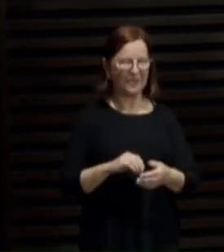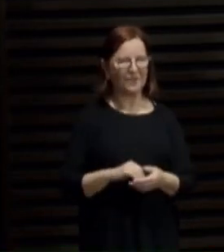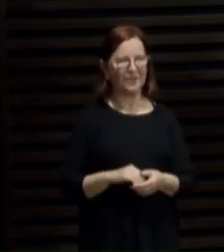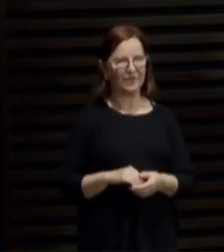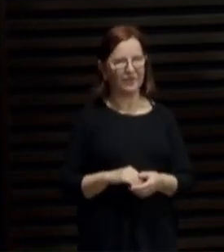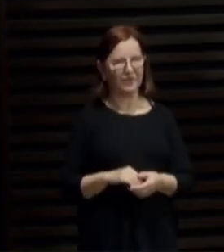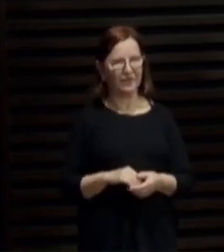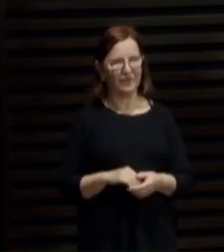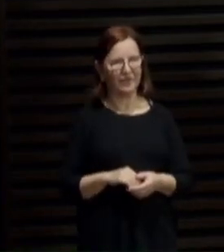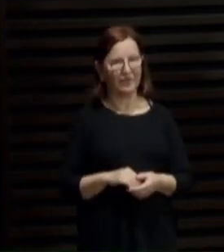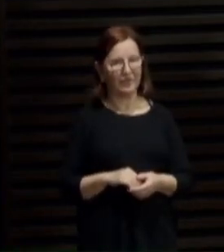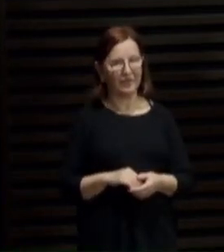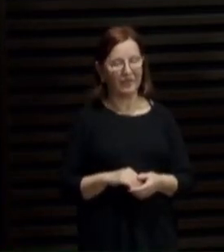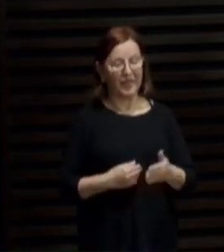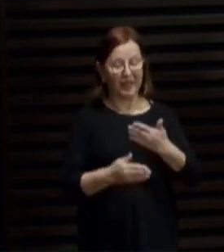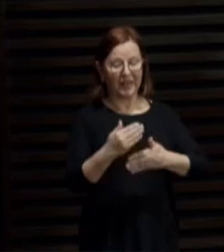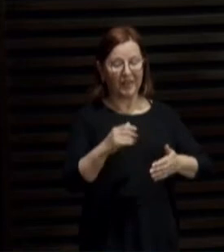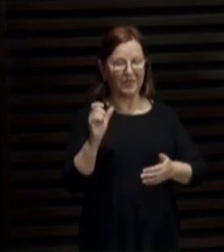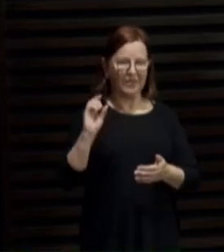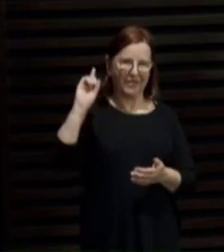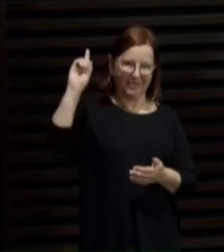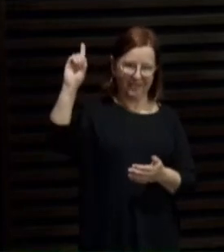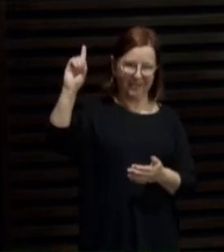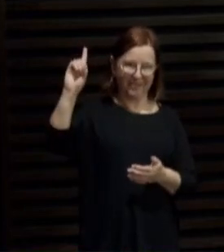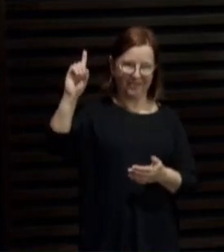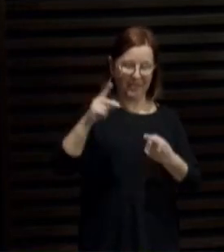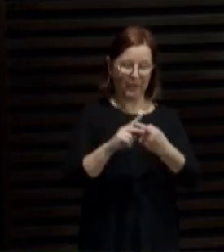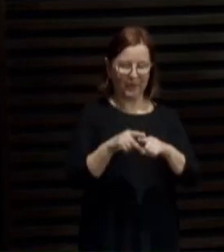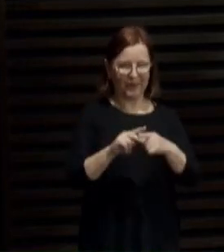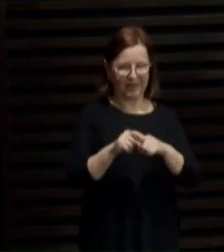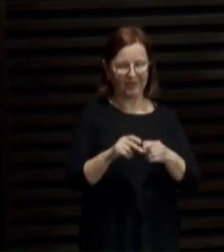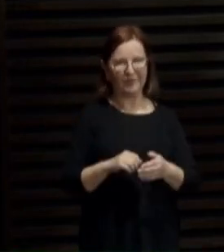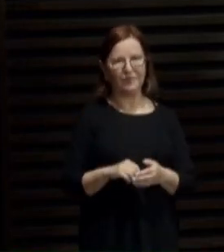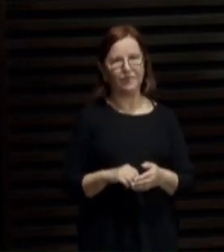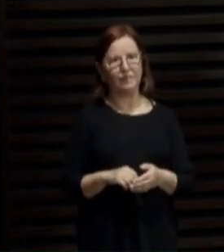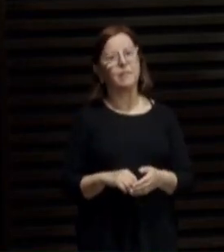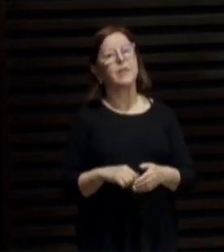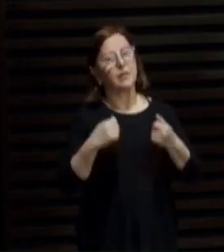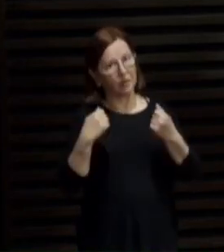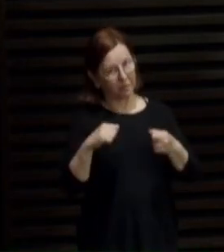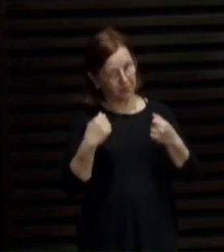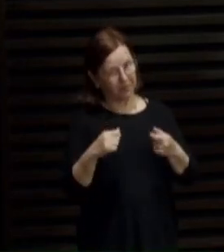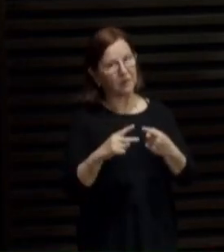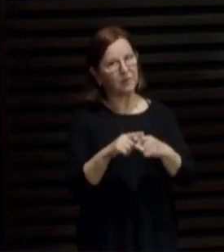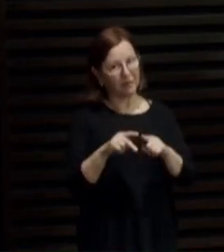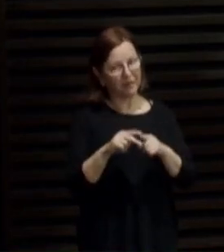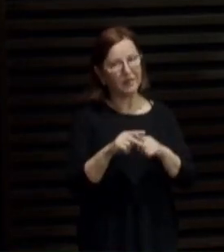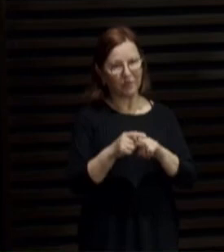Segundo a palavra de Deus. É preciso correção, mas correção